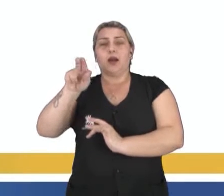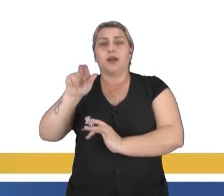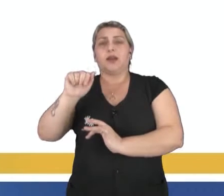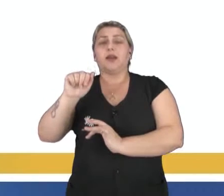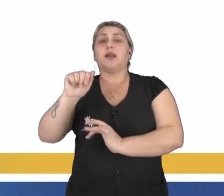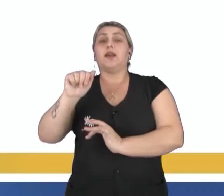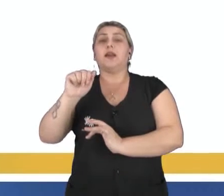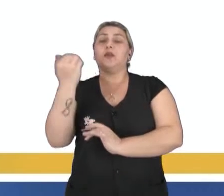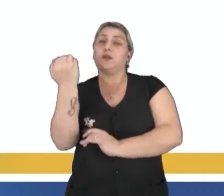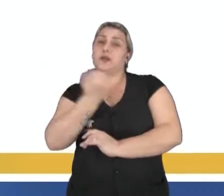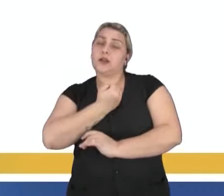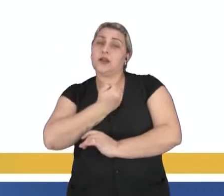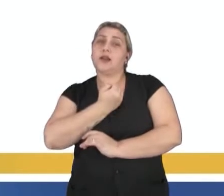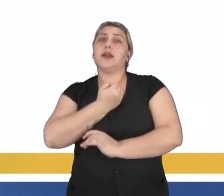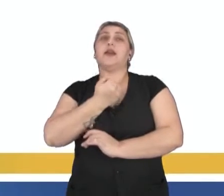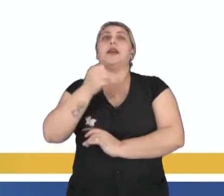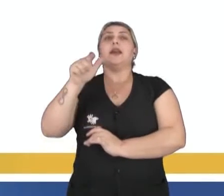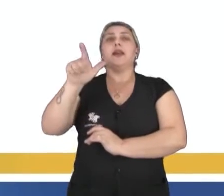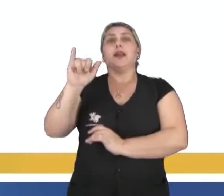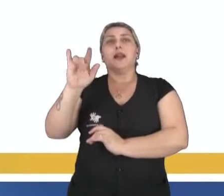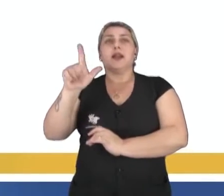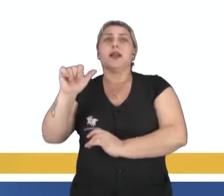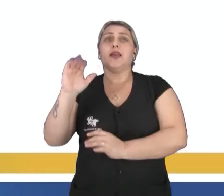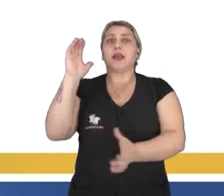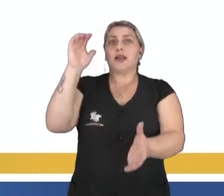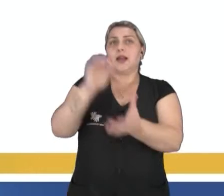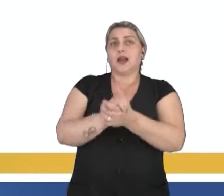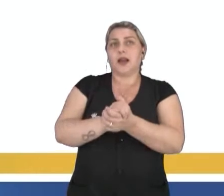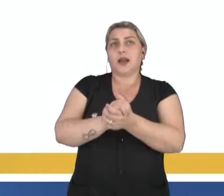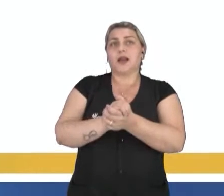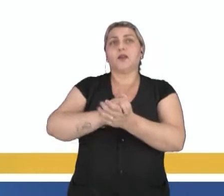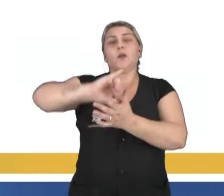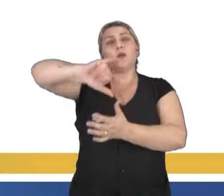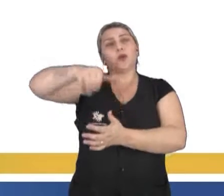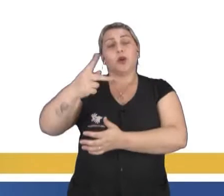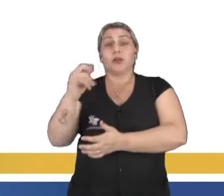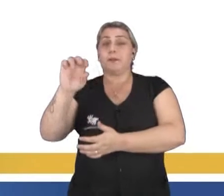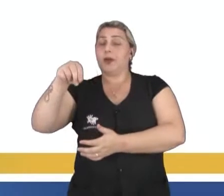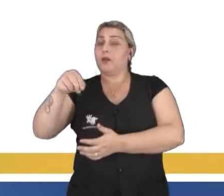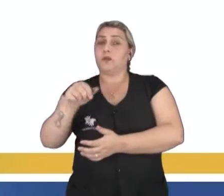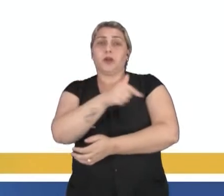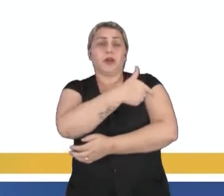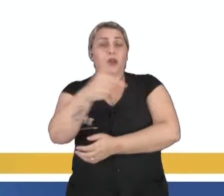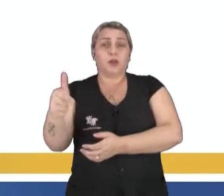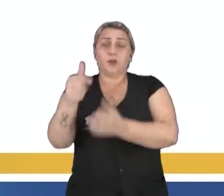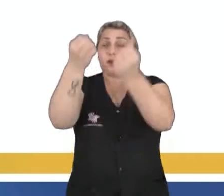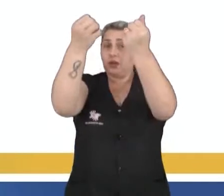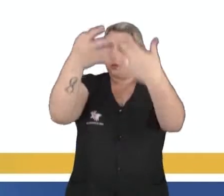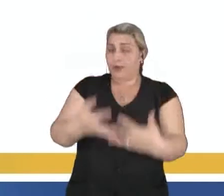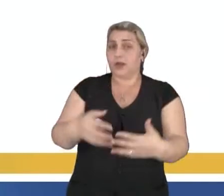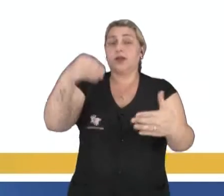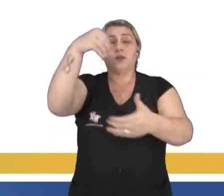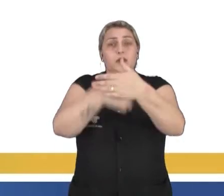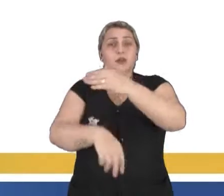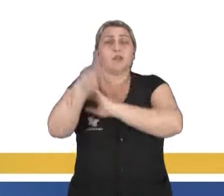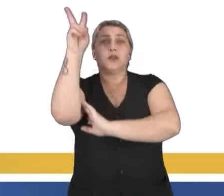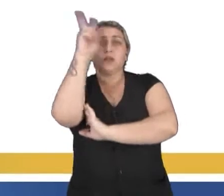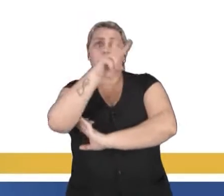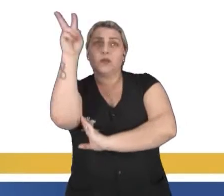com J Pinto de Fernandes que não tinha entrado na história Carlos Drummond de Andrade